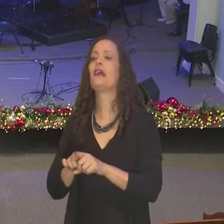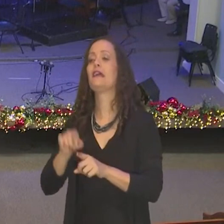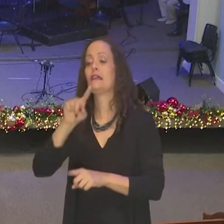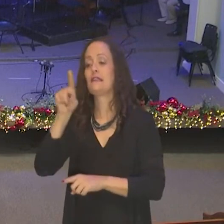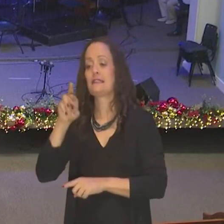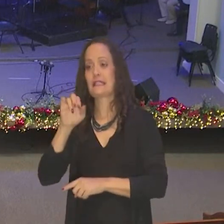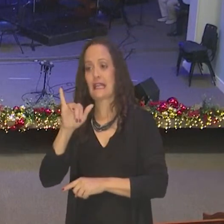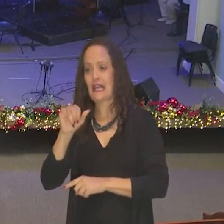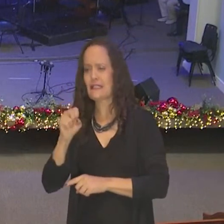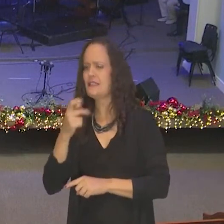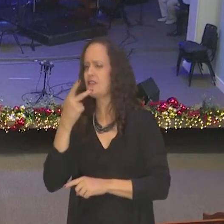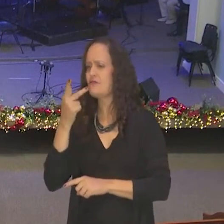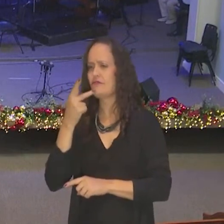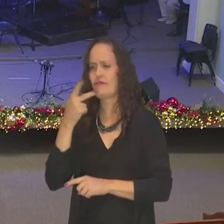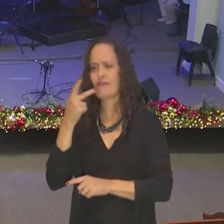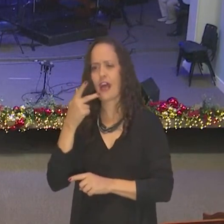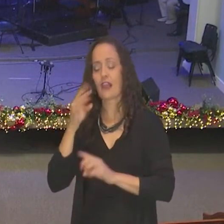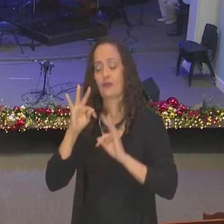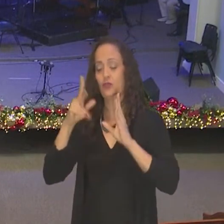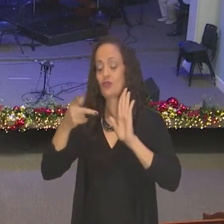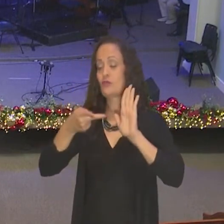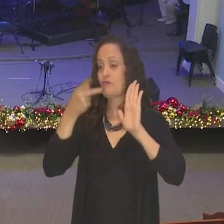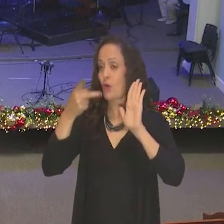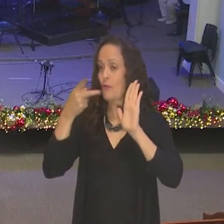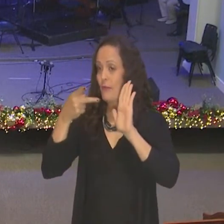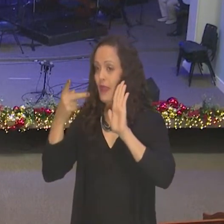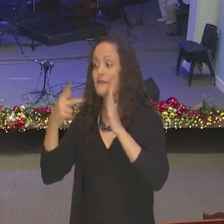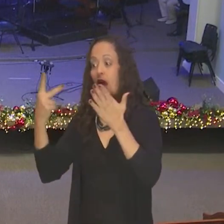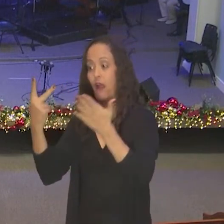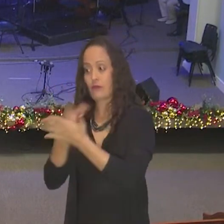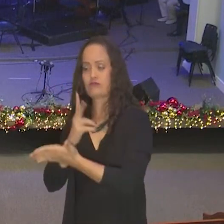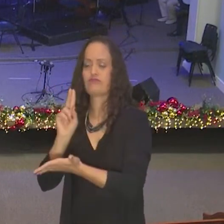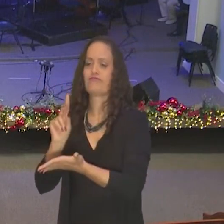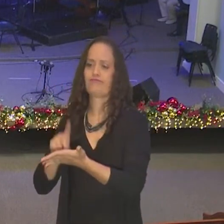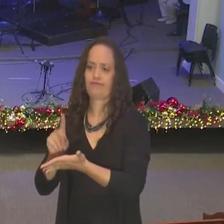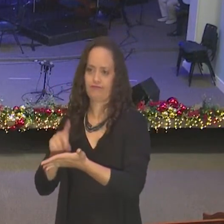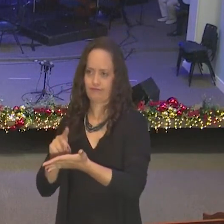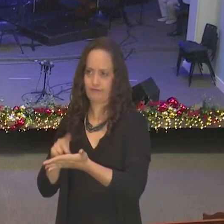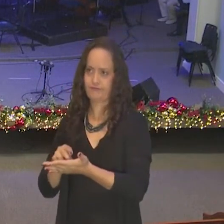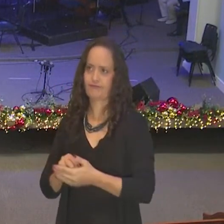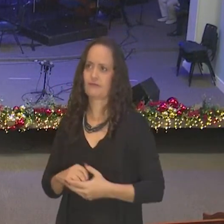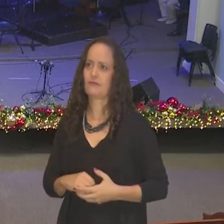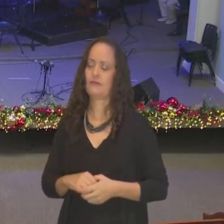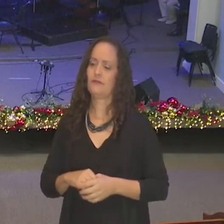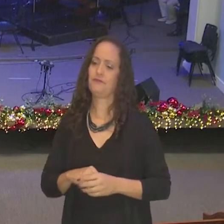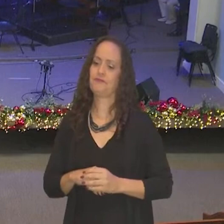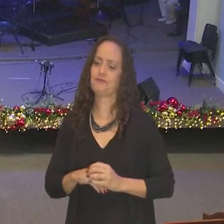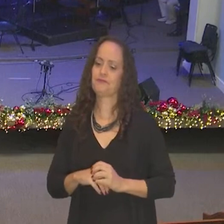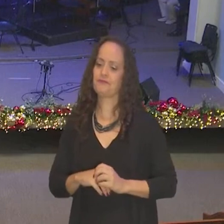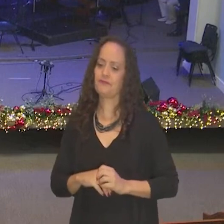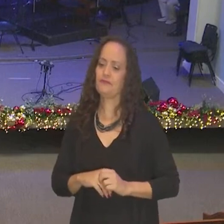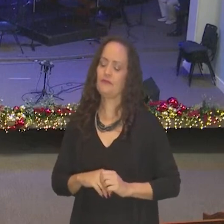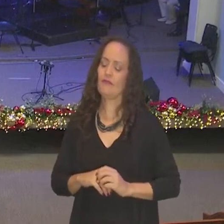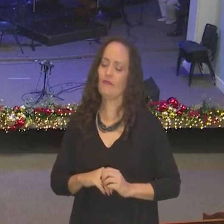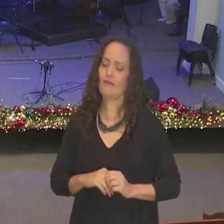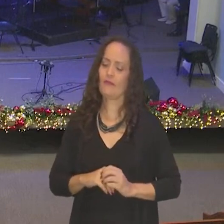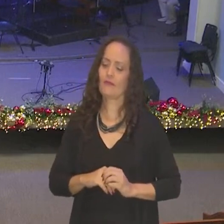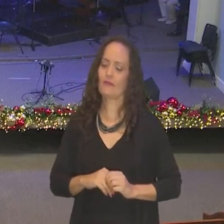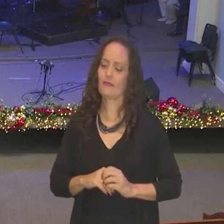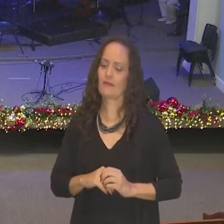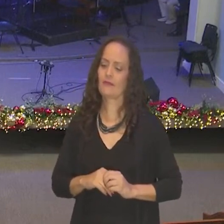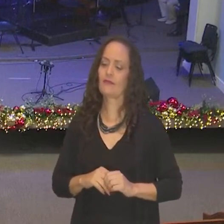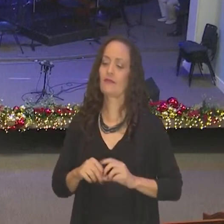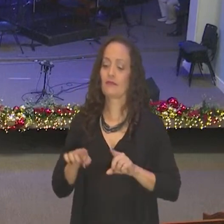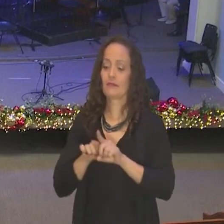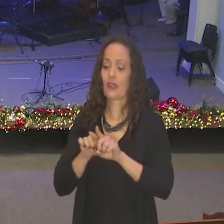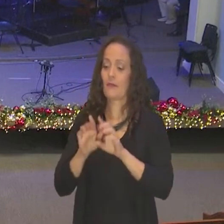sobre isso. O Salmo 34, 20 diz que os seus ossos não seriam quebrados. A Bíblia diz